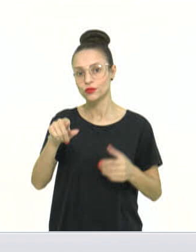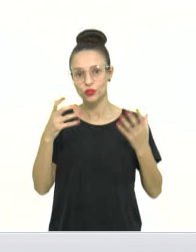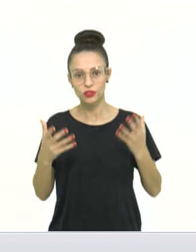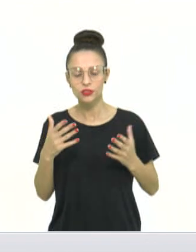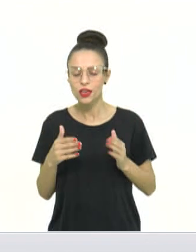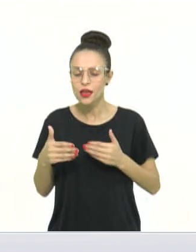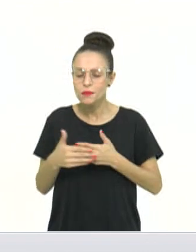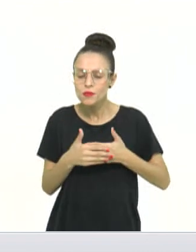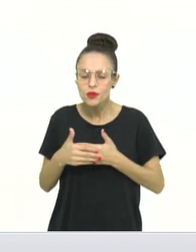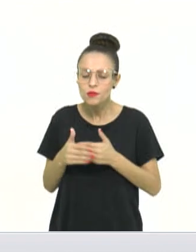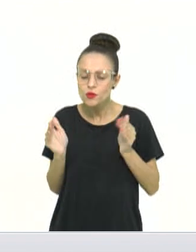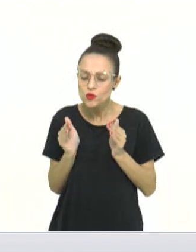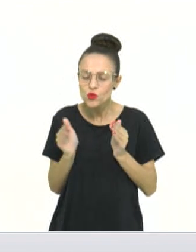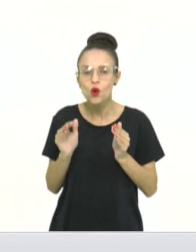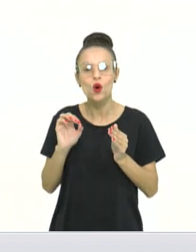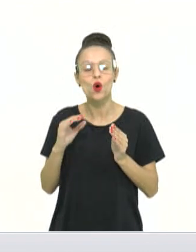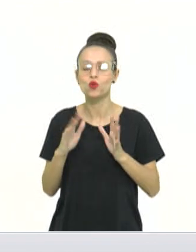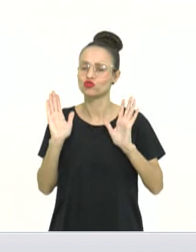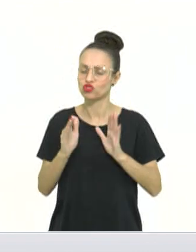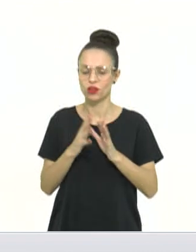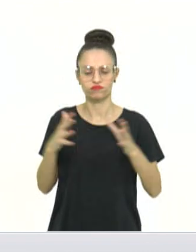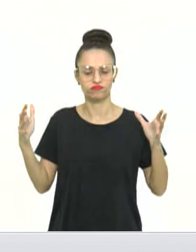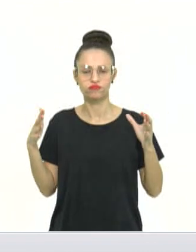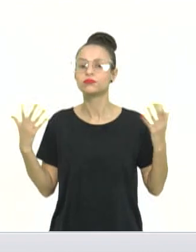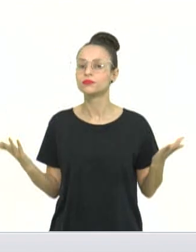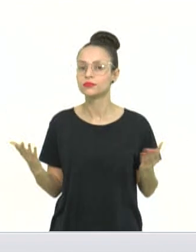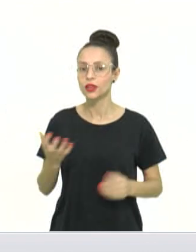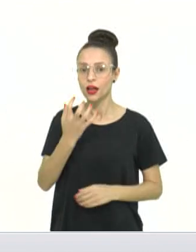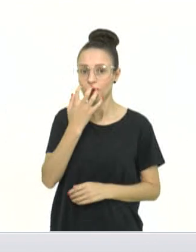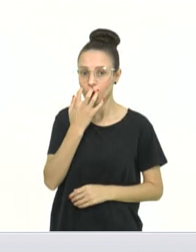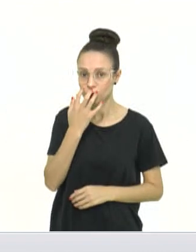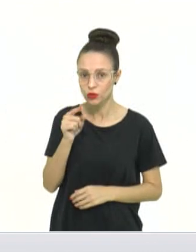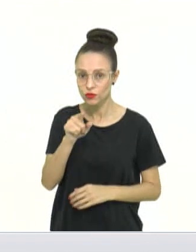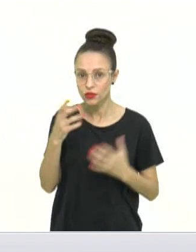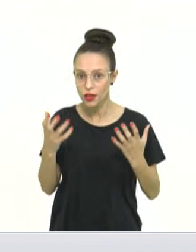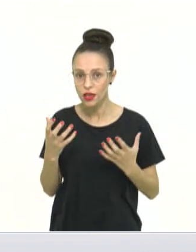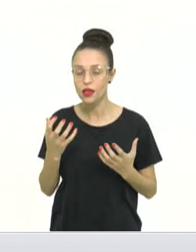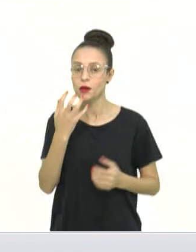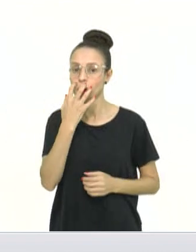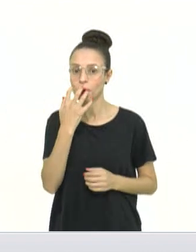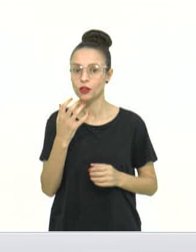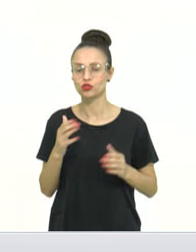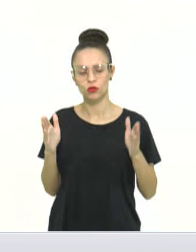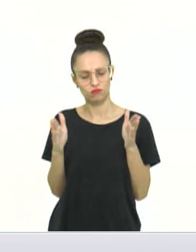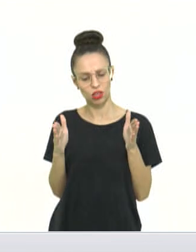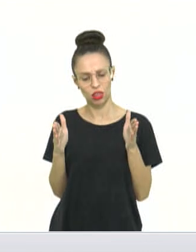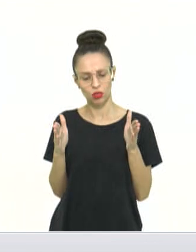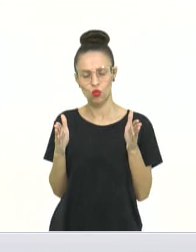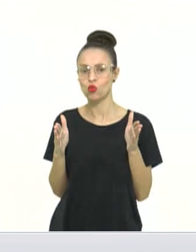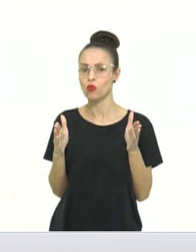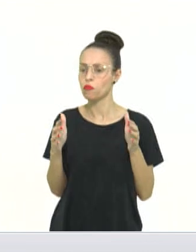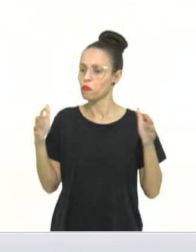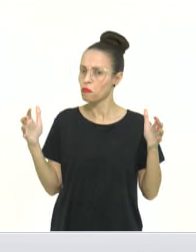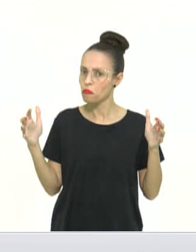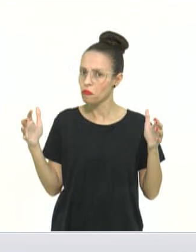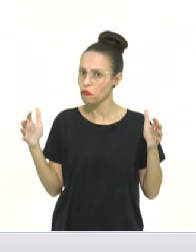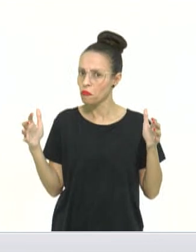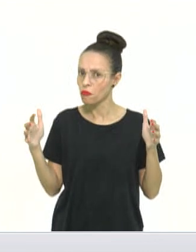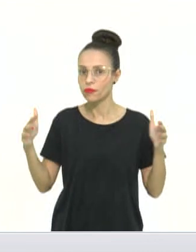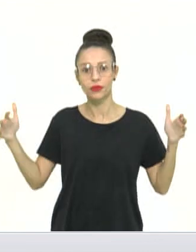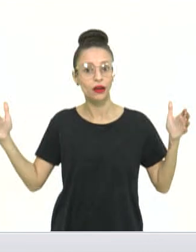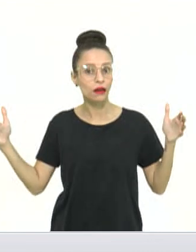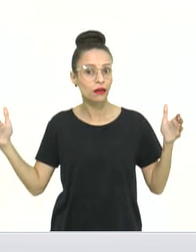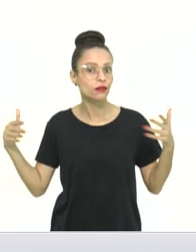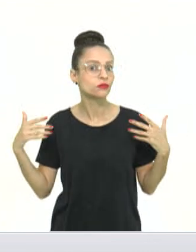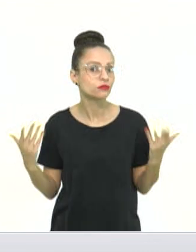um filhote ou quer um adulto? No caso de cachorros, você quer um cachorro de porte pequeno, de porte médio ou